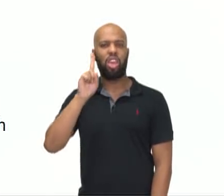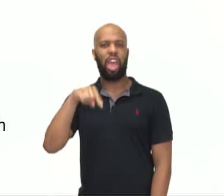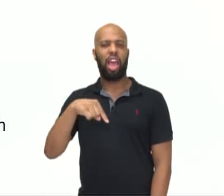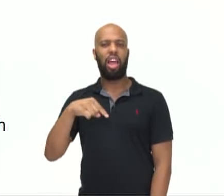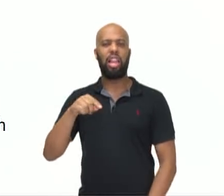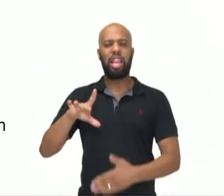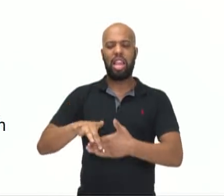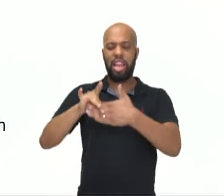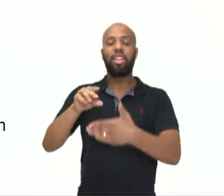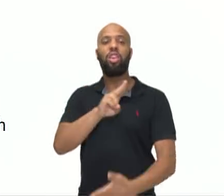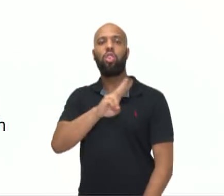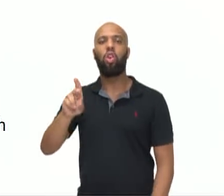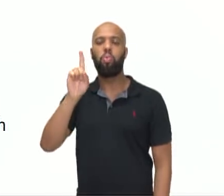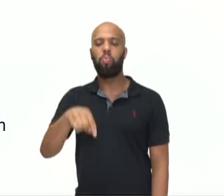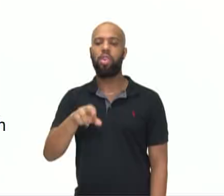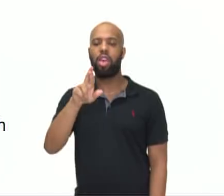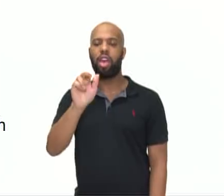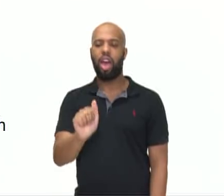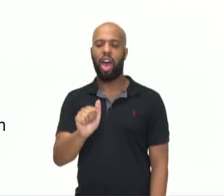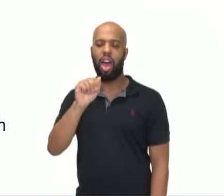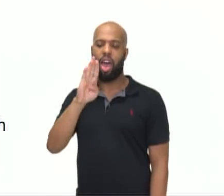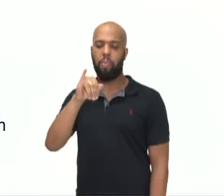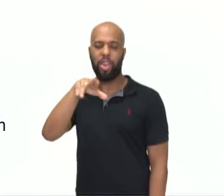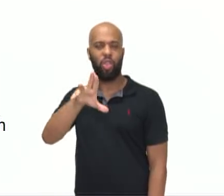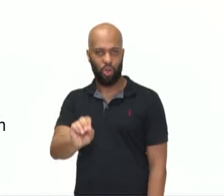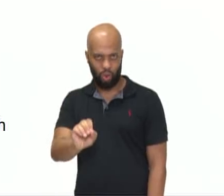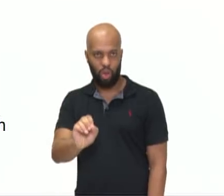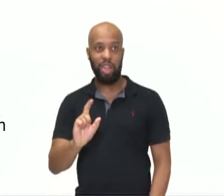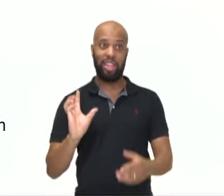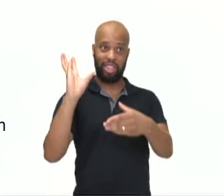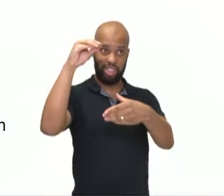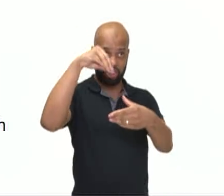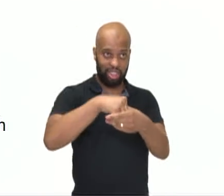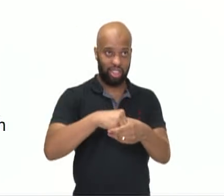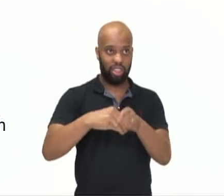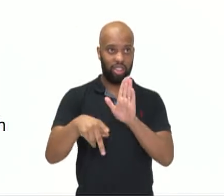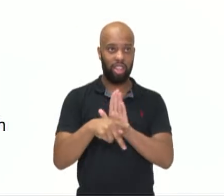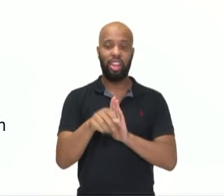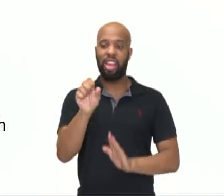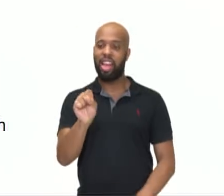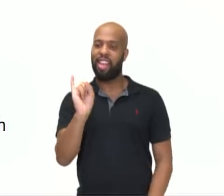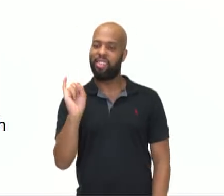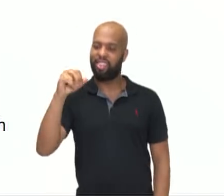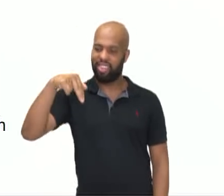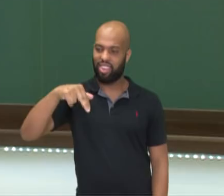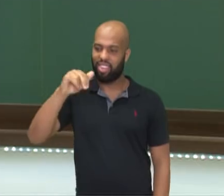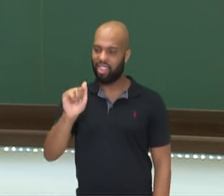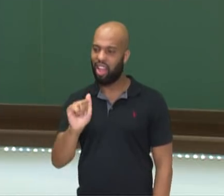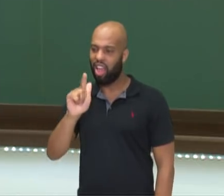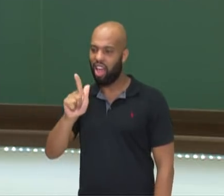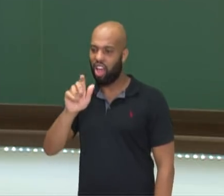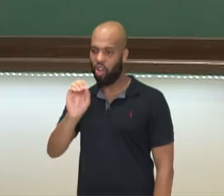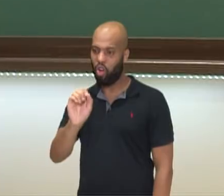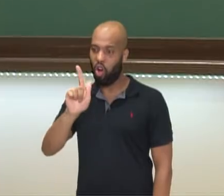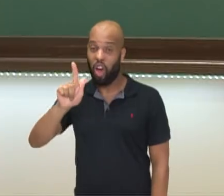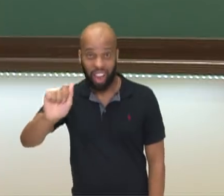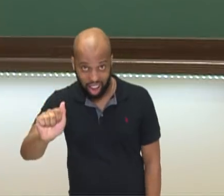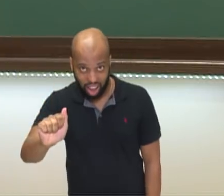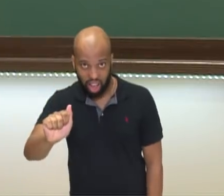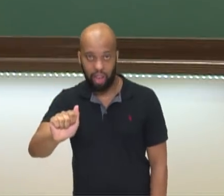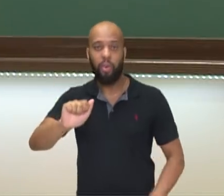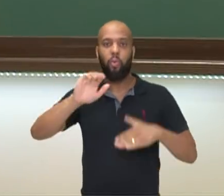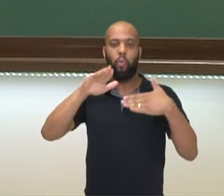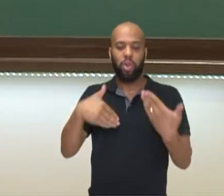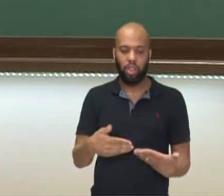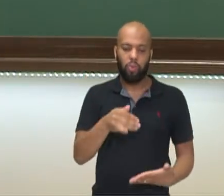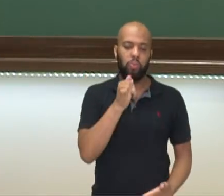para demonstrar sua sabedoria, conhecimento e o grau de conhecimento sobre a religião, ou seja, que aquela criança que está deixando de